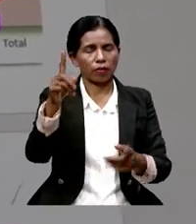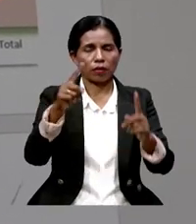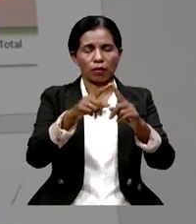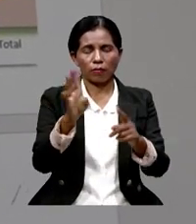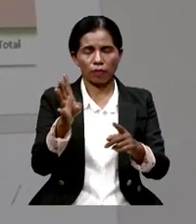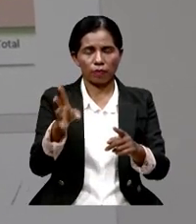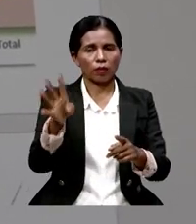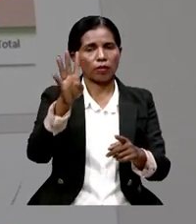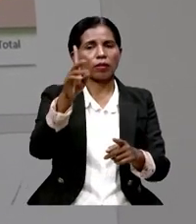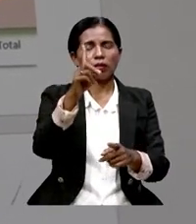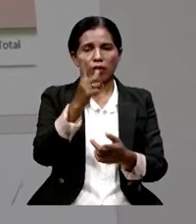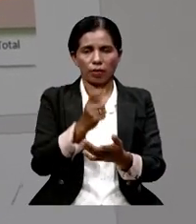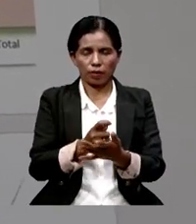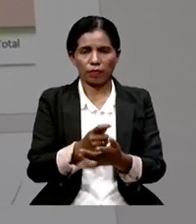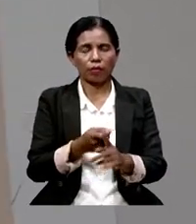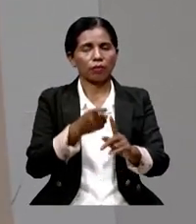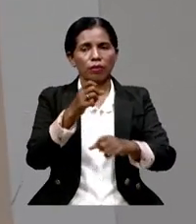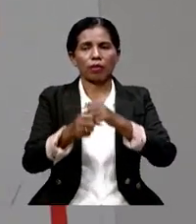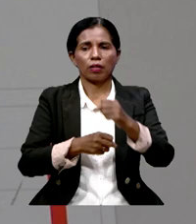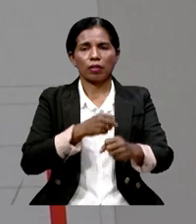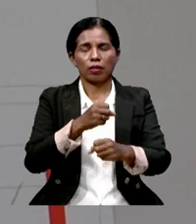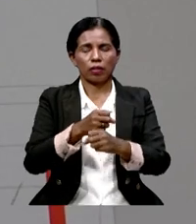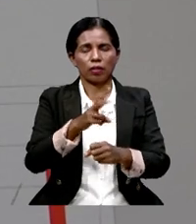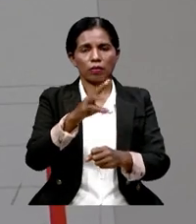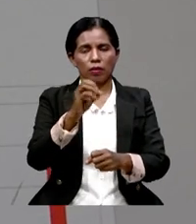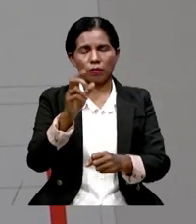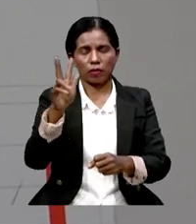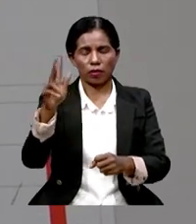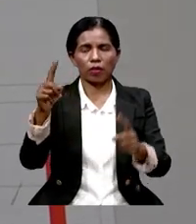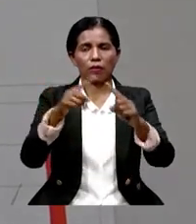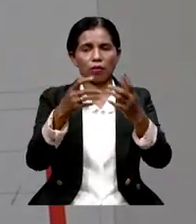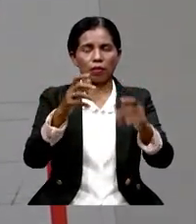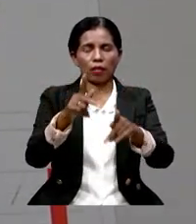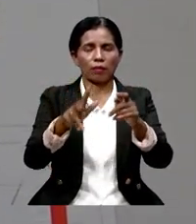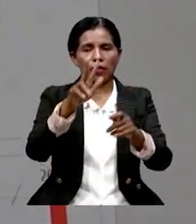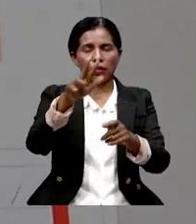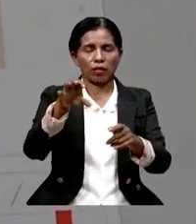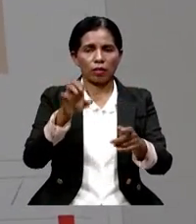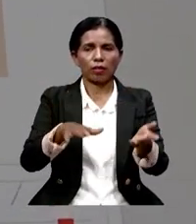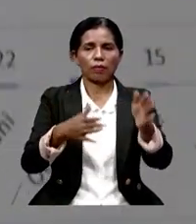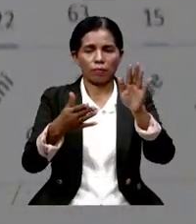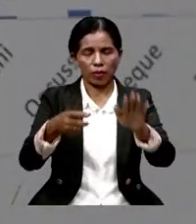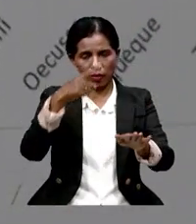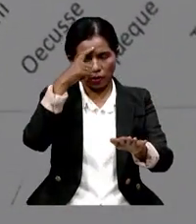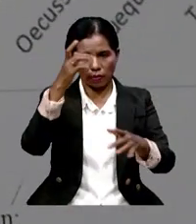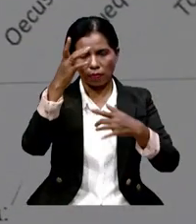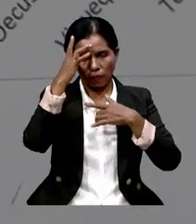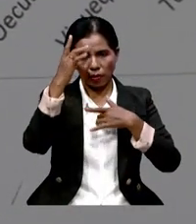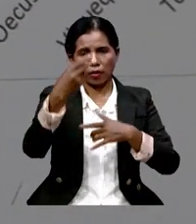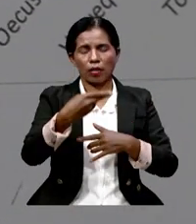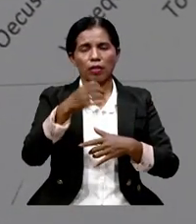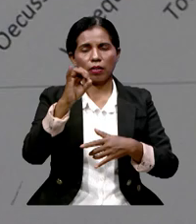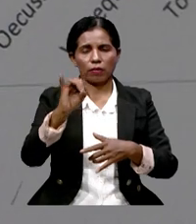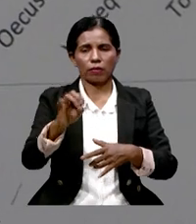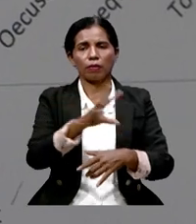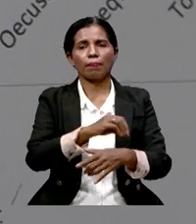resin lima rihun ida resin. No husi tina rihun rua tolu tu agora, sida daun atus tolu resin makmate ona tamba moras HIV. Caso HIV